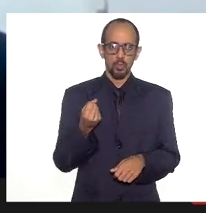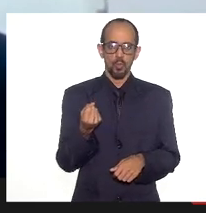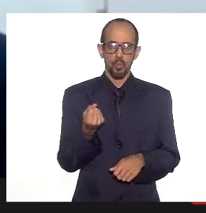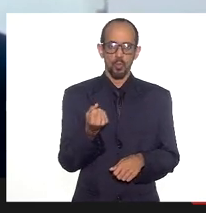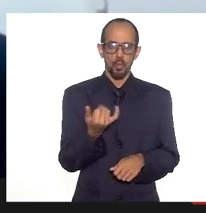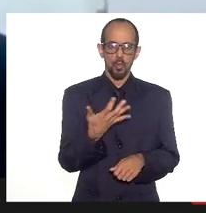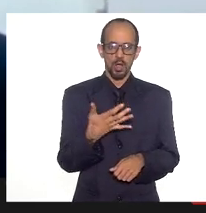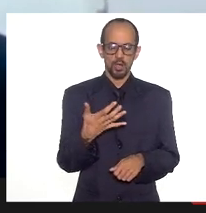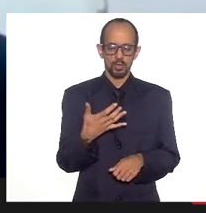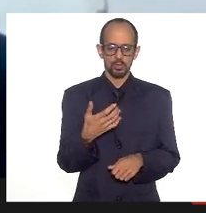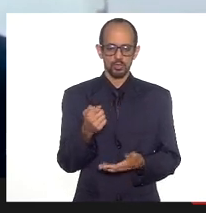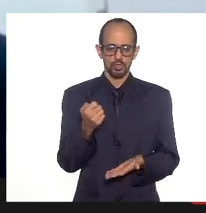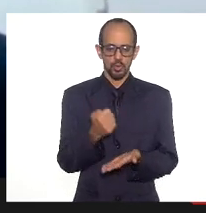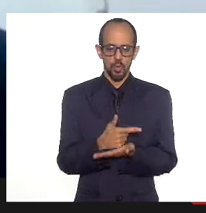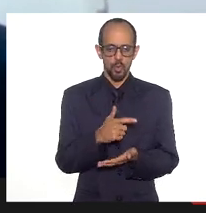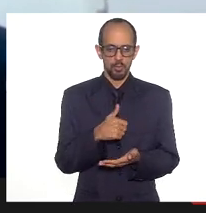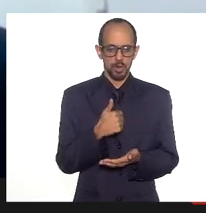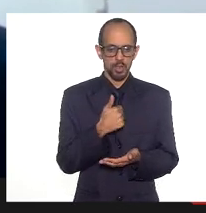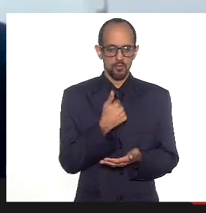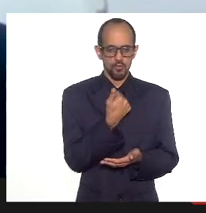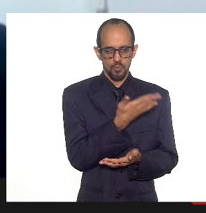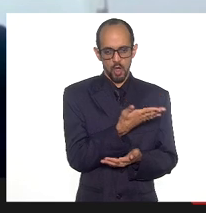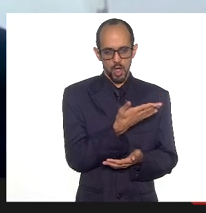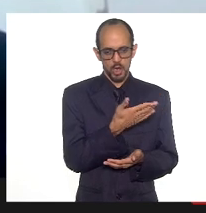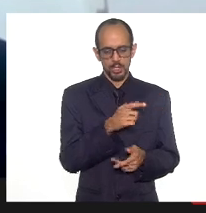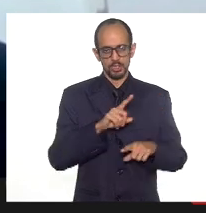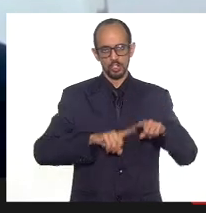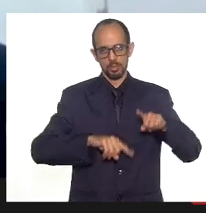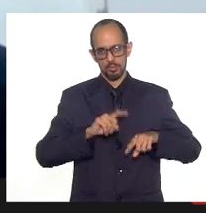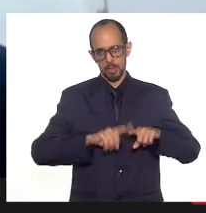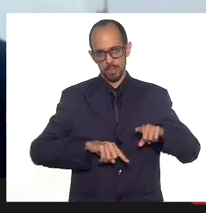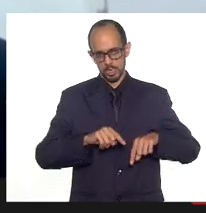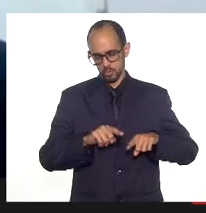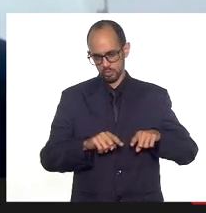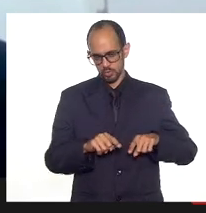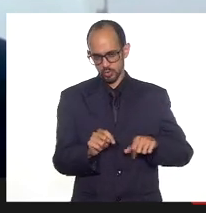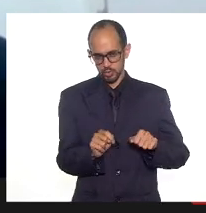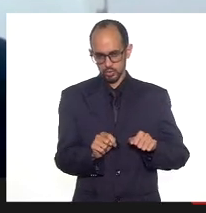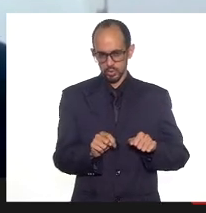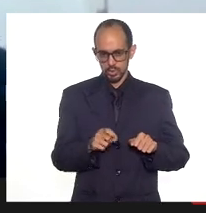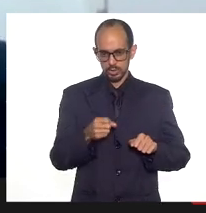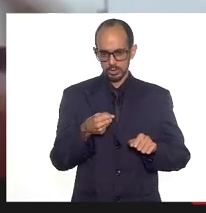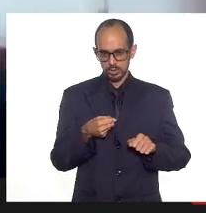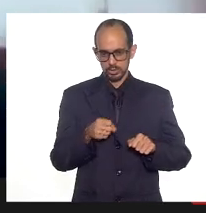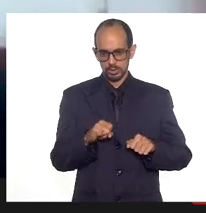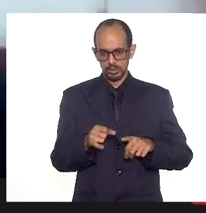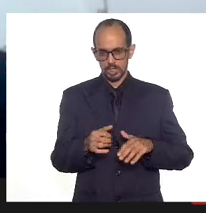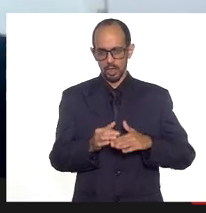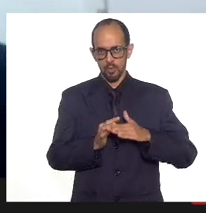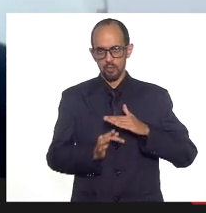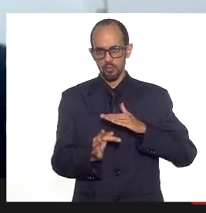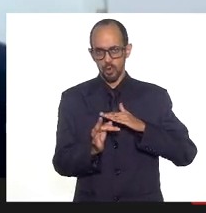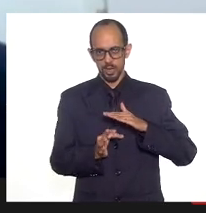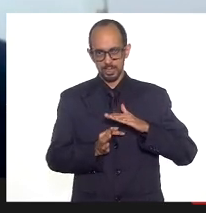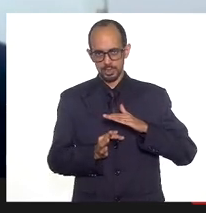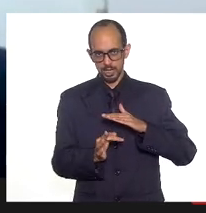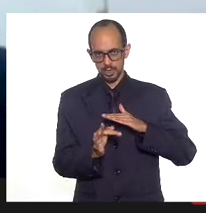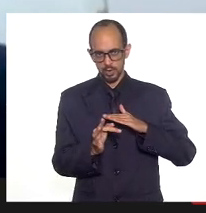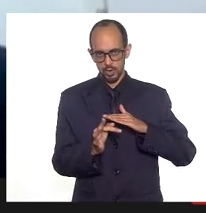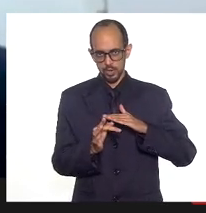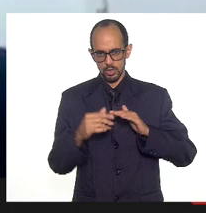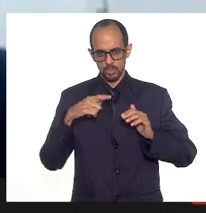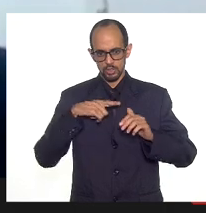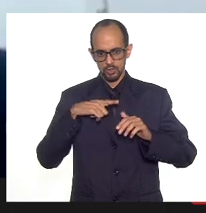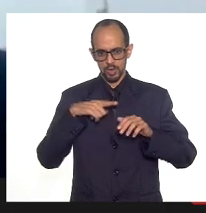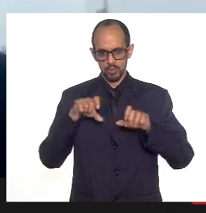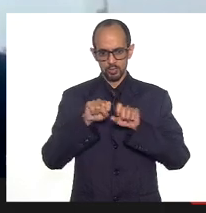nos insumos que foram gerados nos equipamentos. Então, se um fornecedor importar o sistema de controle, já não é